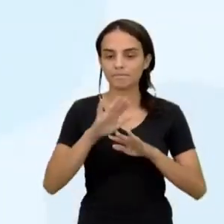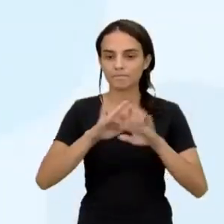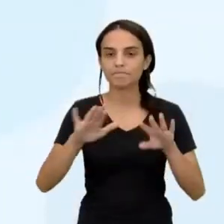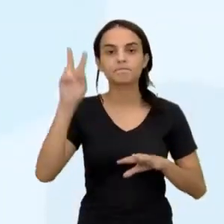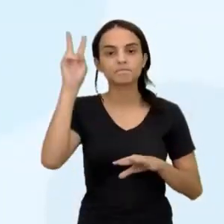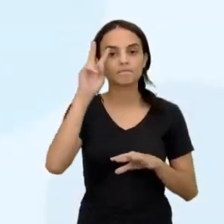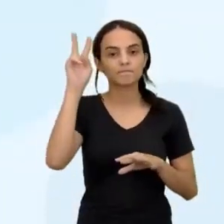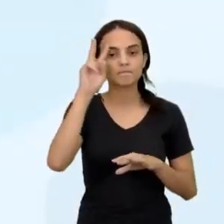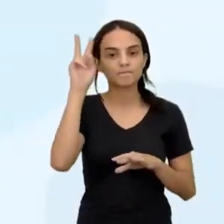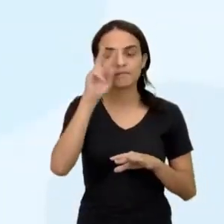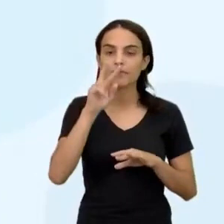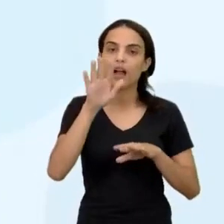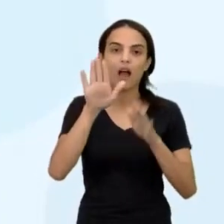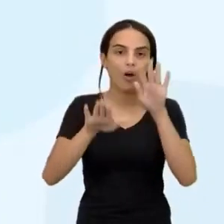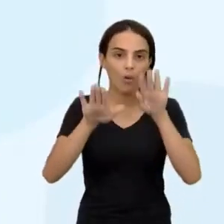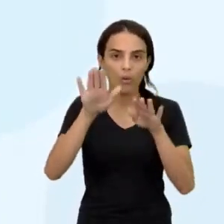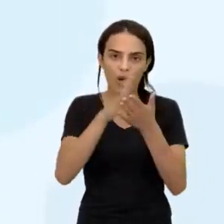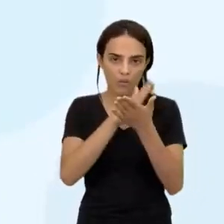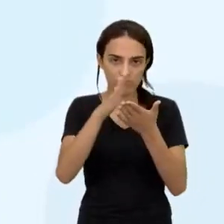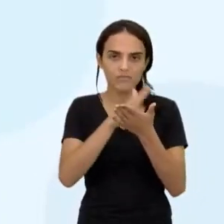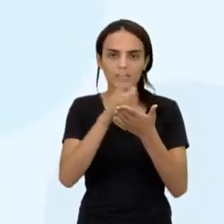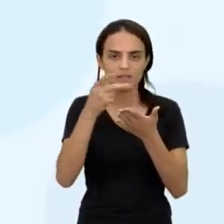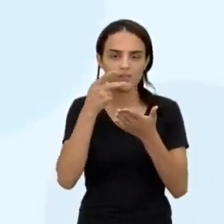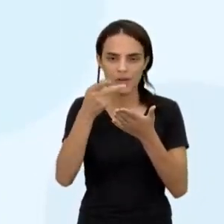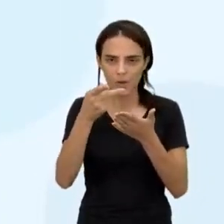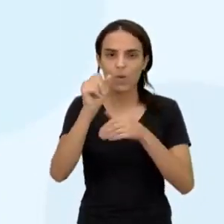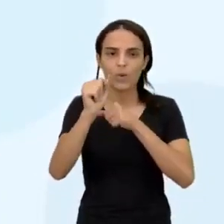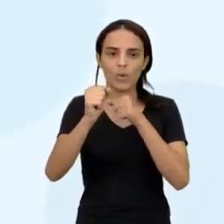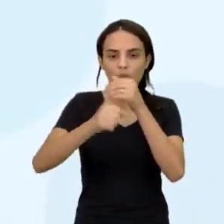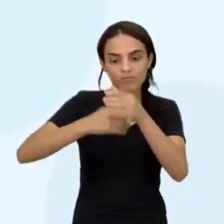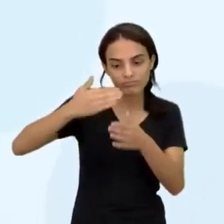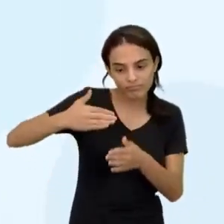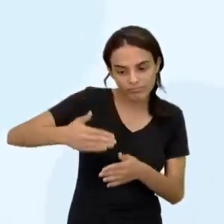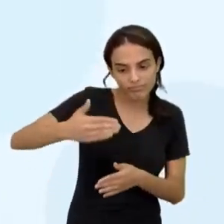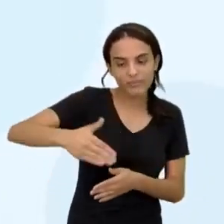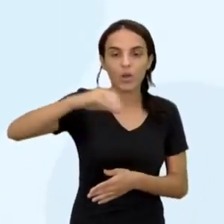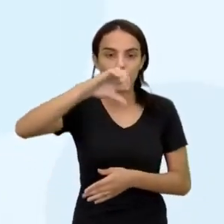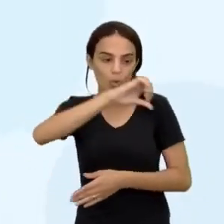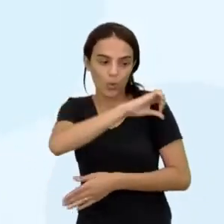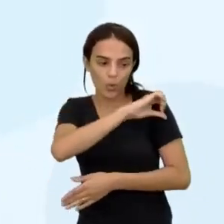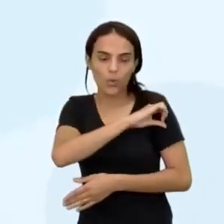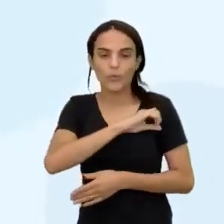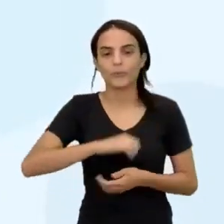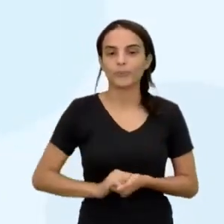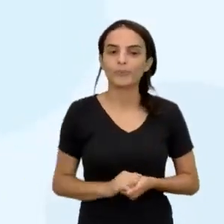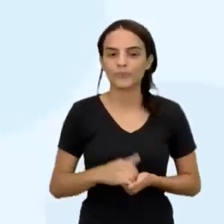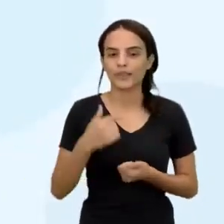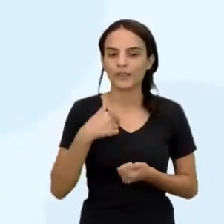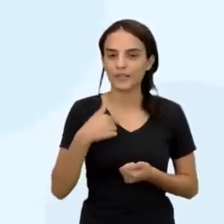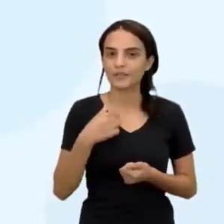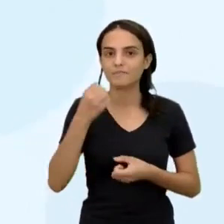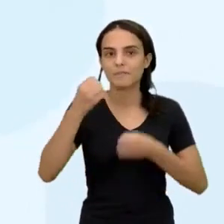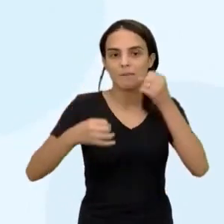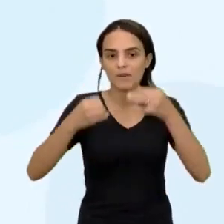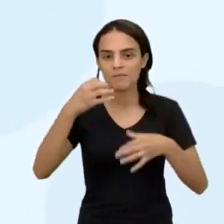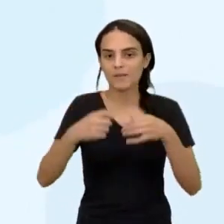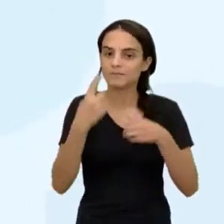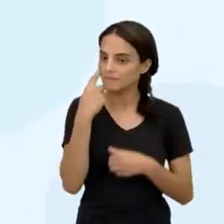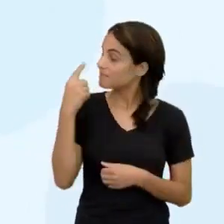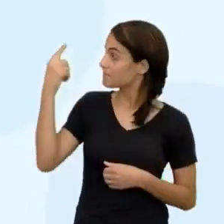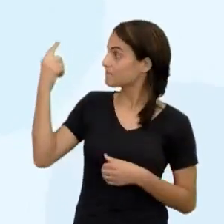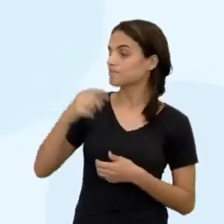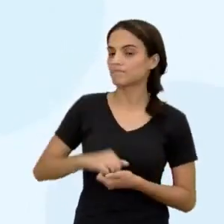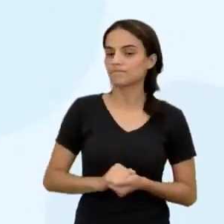então algumas coisas que a gente já falou ao longo do 9º ano, ó. A gente está aqui falando das expressões algébricas. As